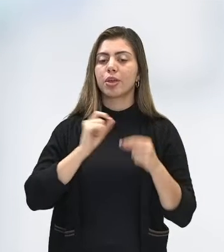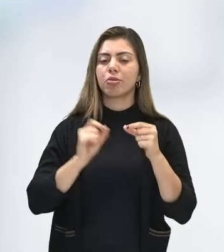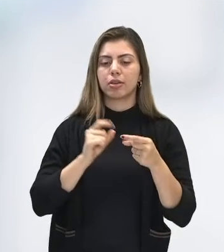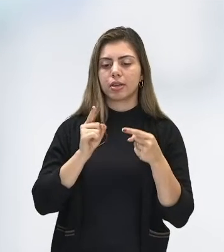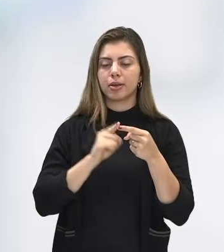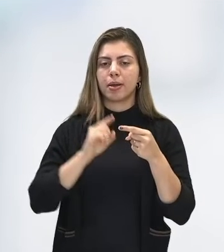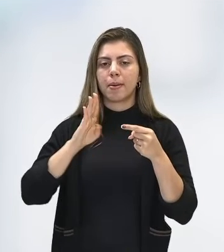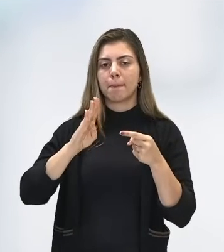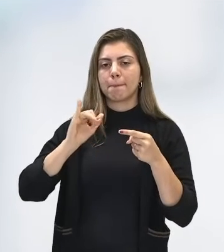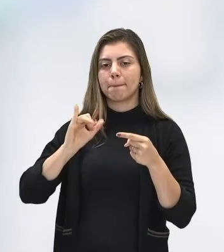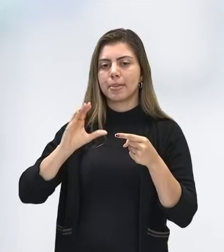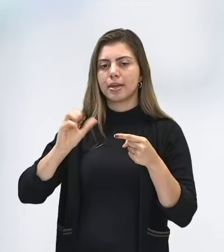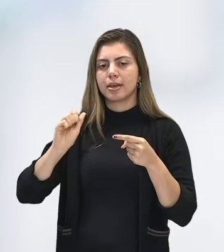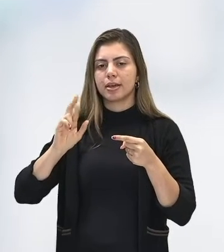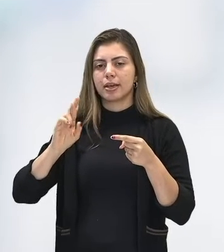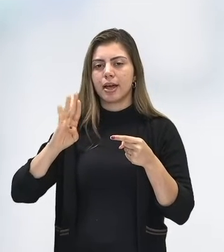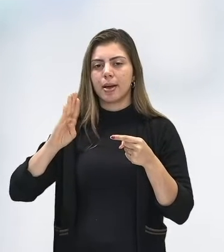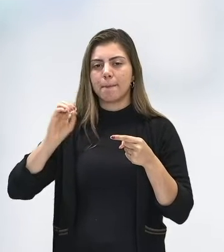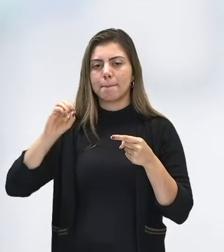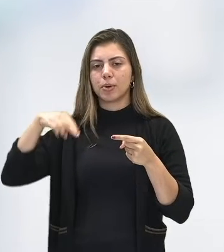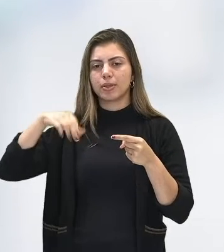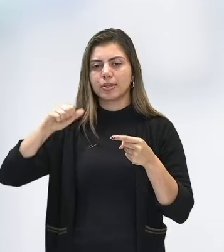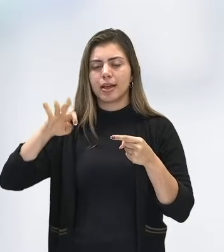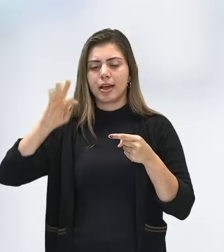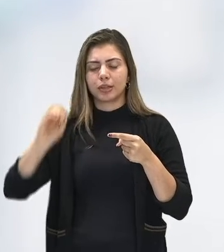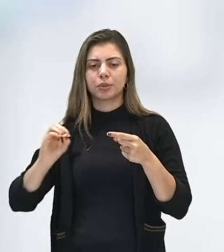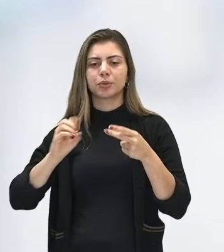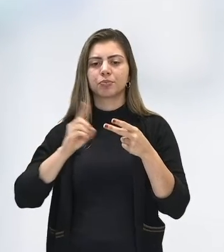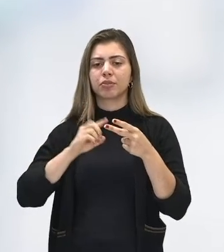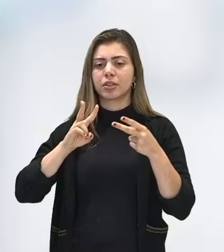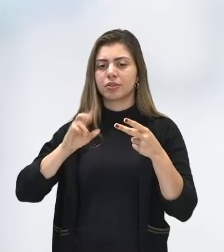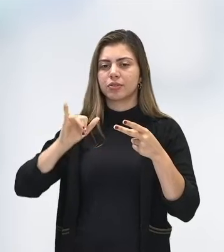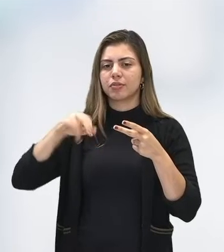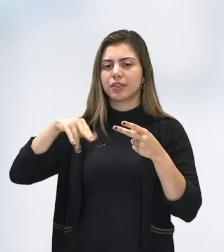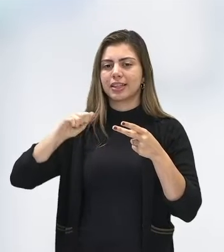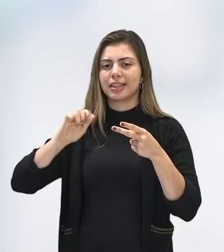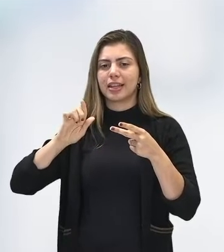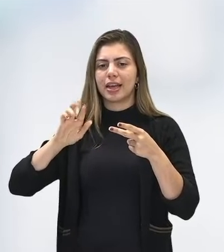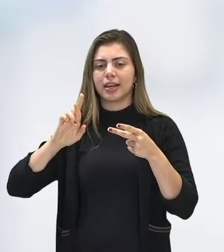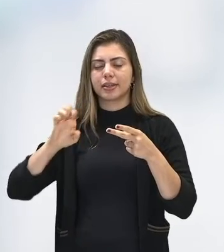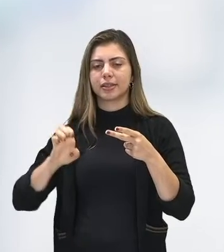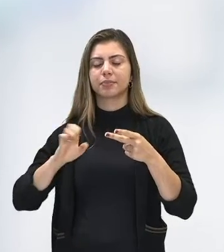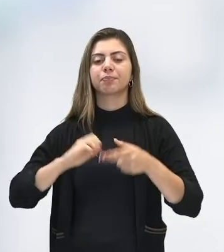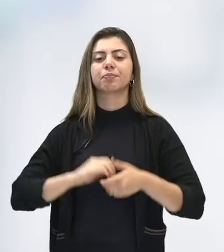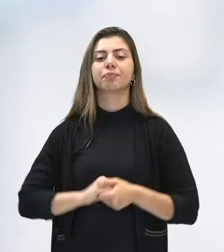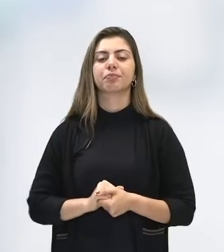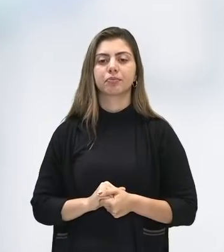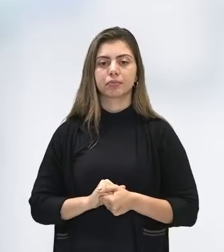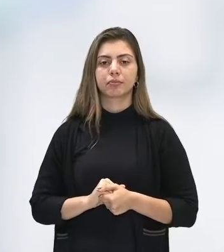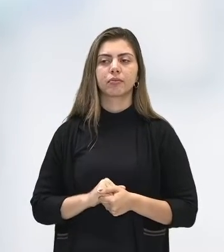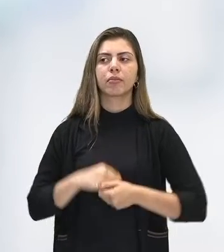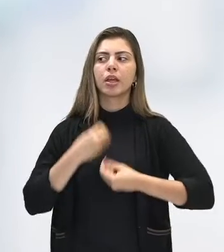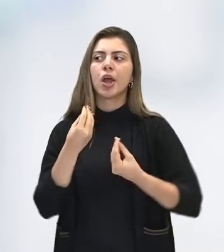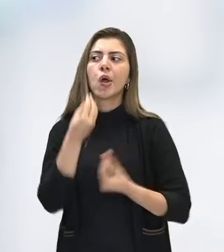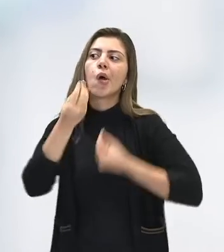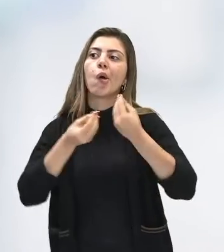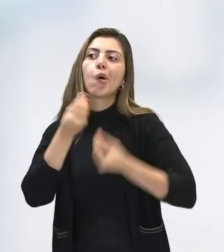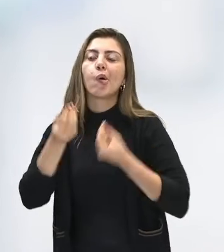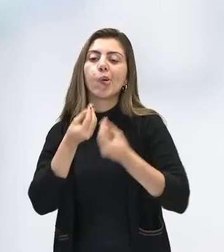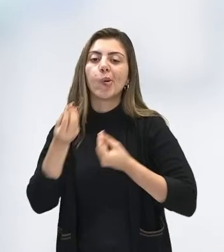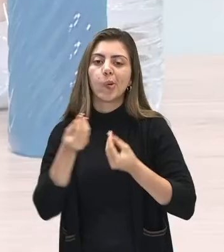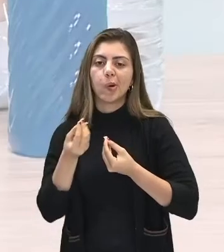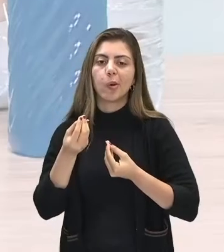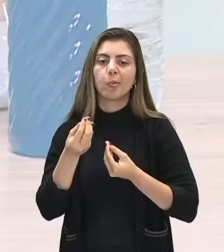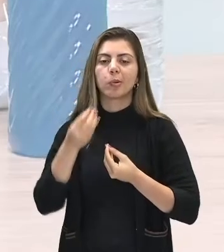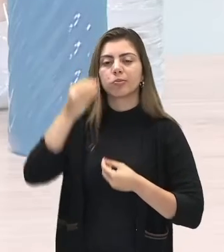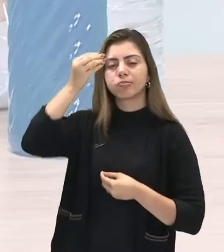demonstrar uma reação química e seus efeitos visuais. Para realizá-lo, são